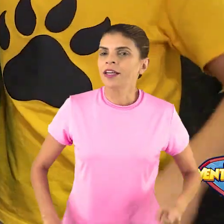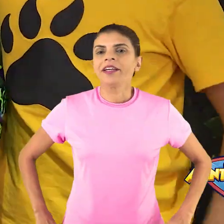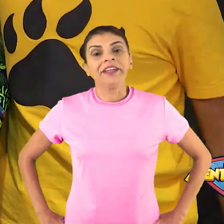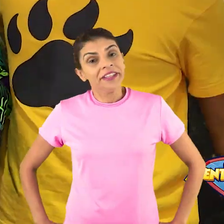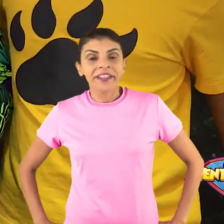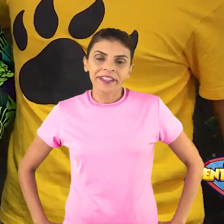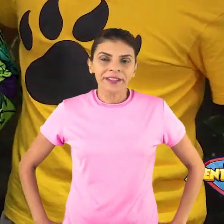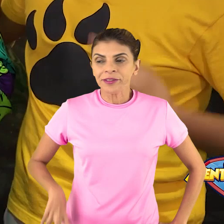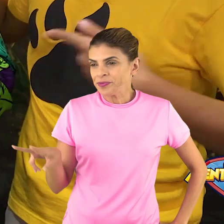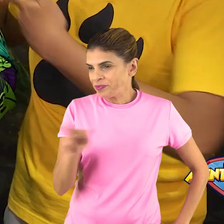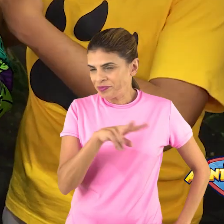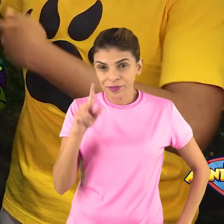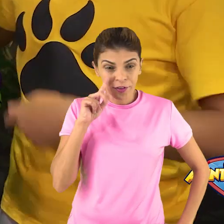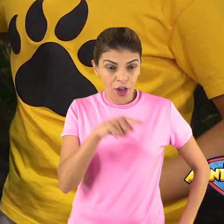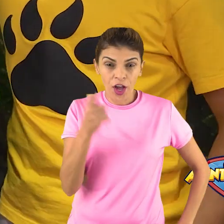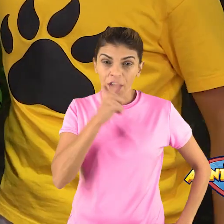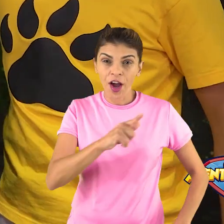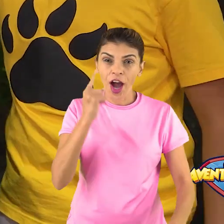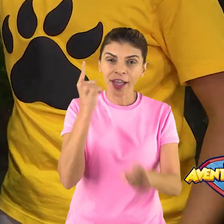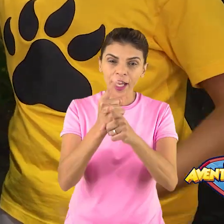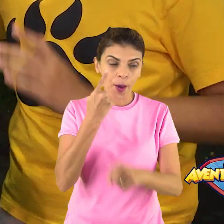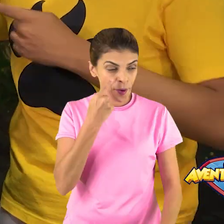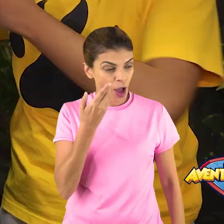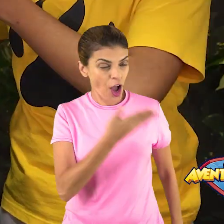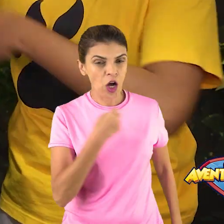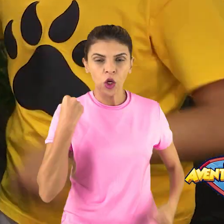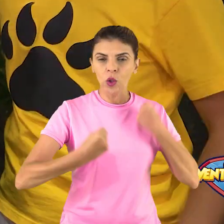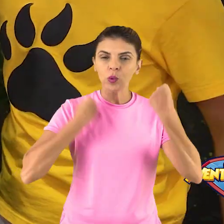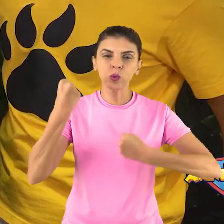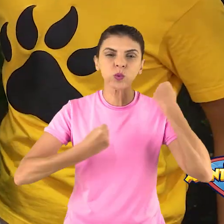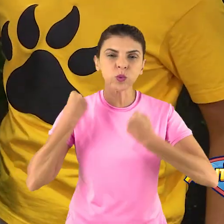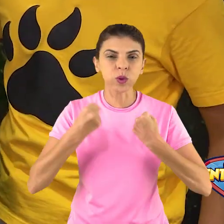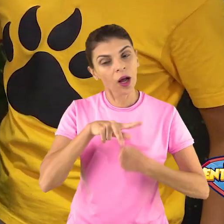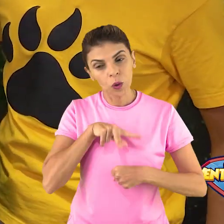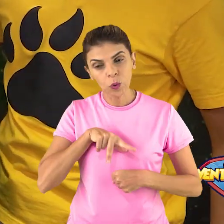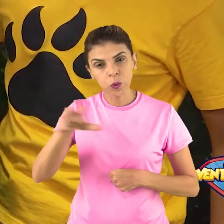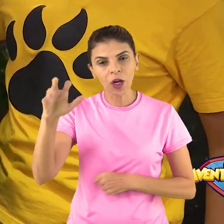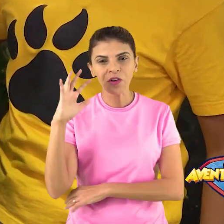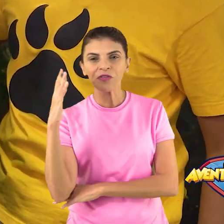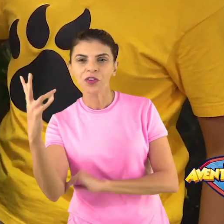Aí, pessoal! Olha só o que nós encontramos correndo pela floresta!